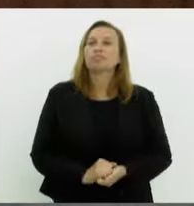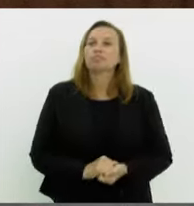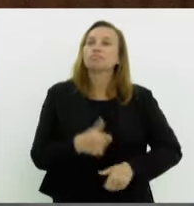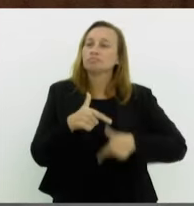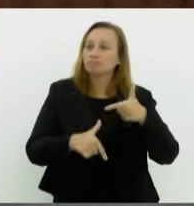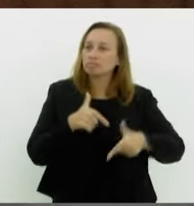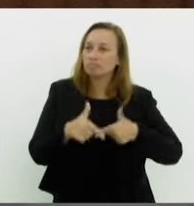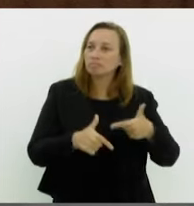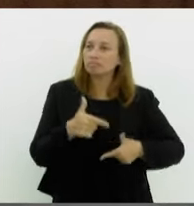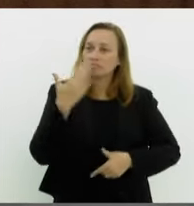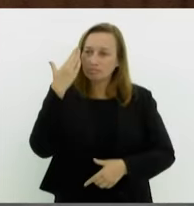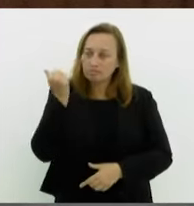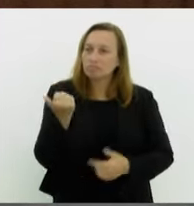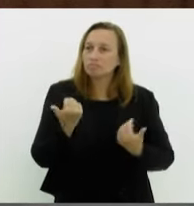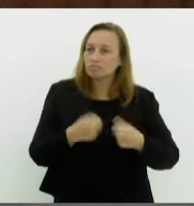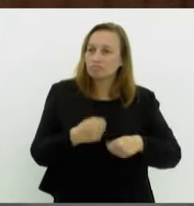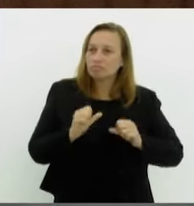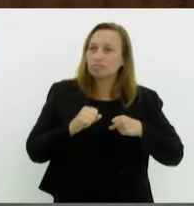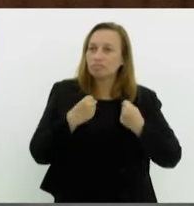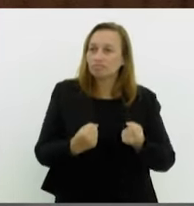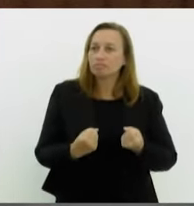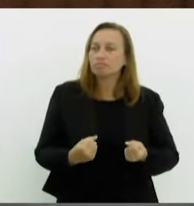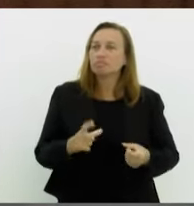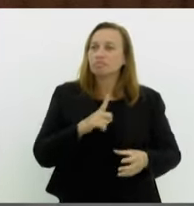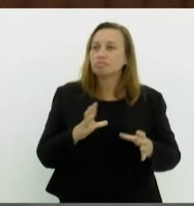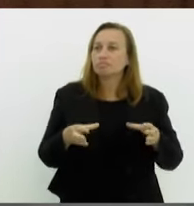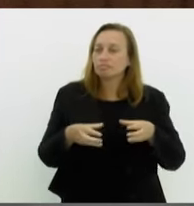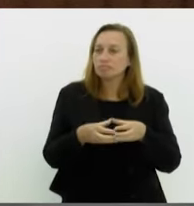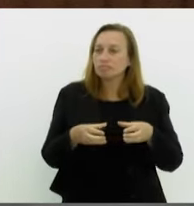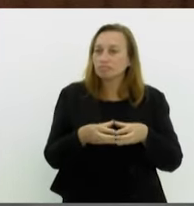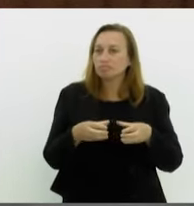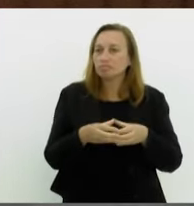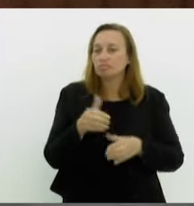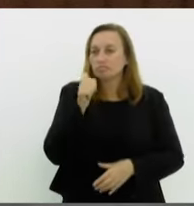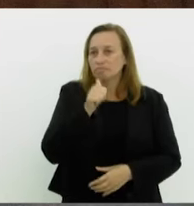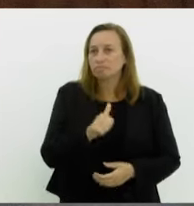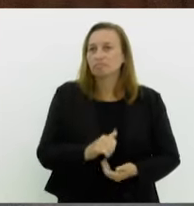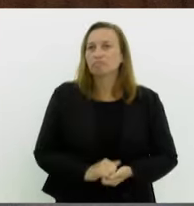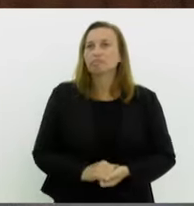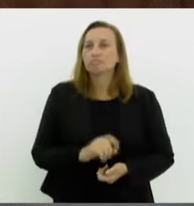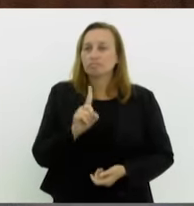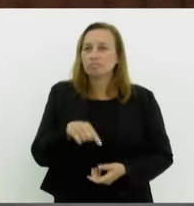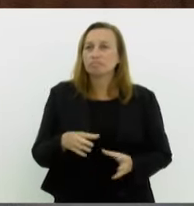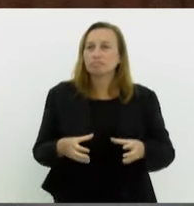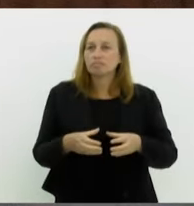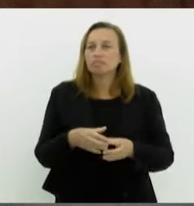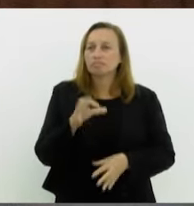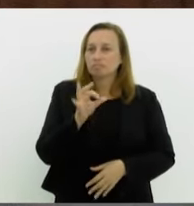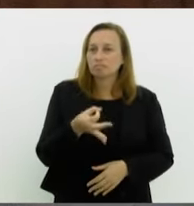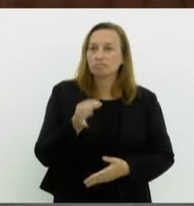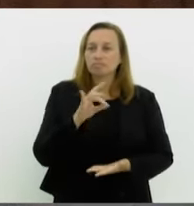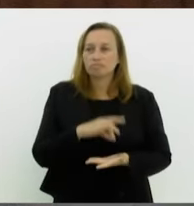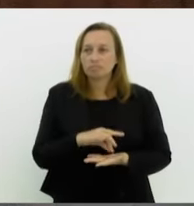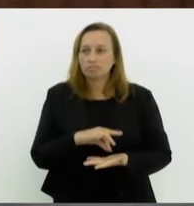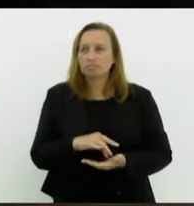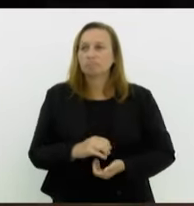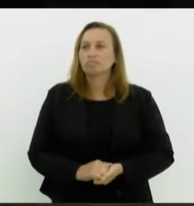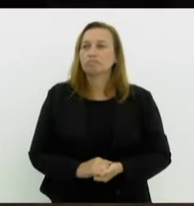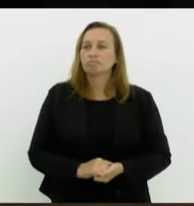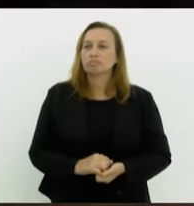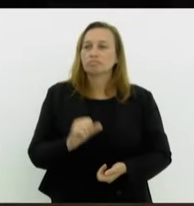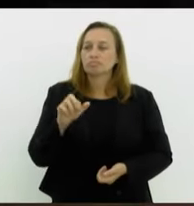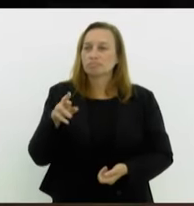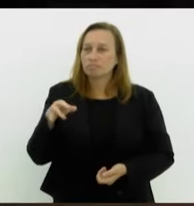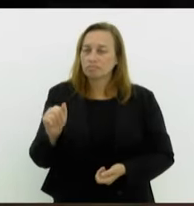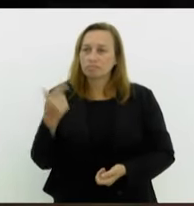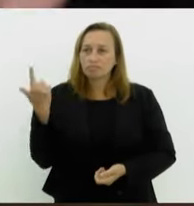trabalhos que elas sabem que precisa de defesa Então a gente tem uma rede isso é rede é rede de fato de verdade e o soria